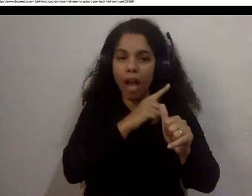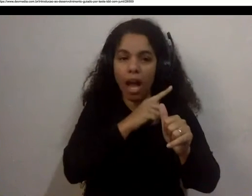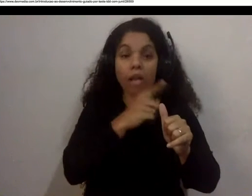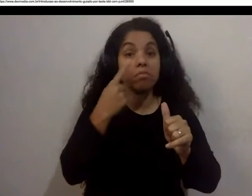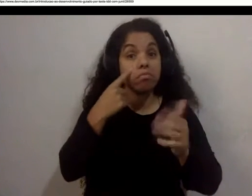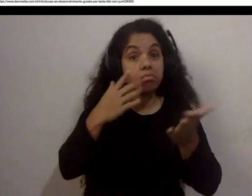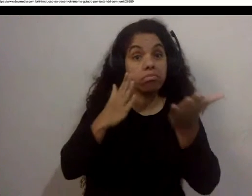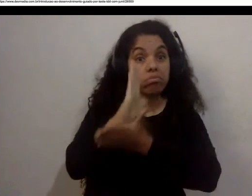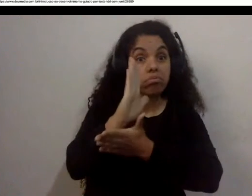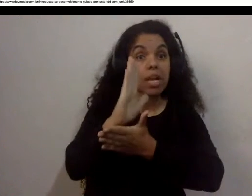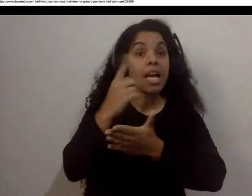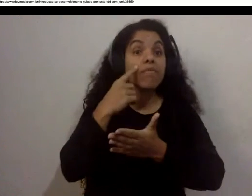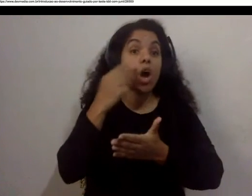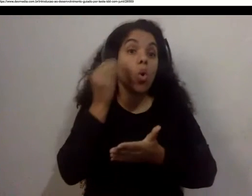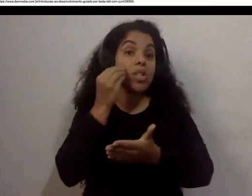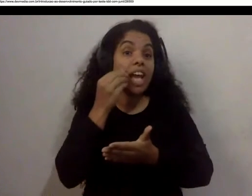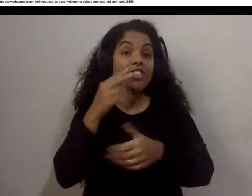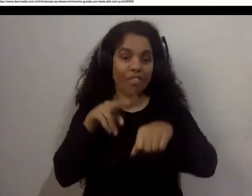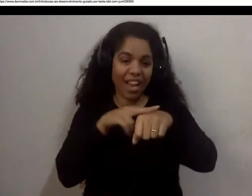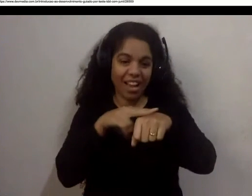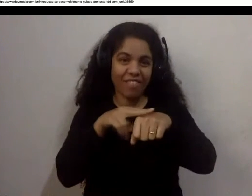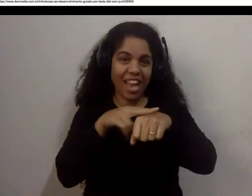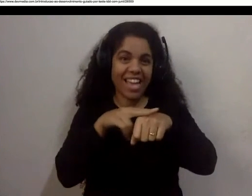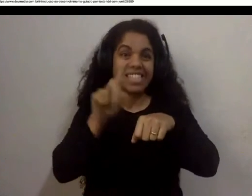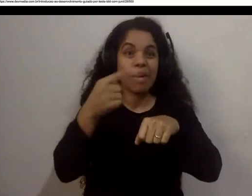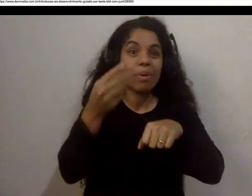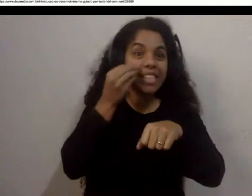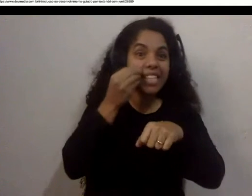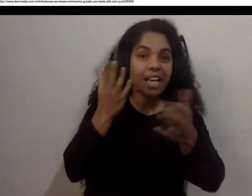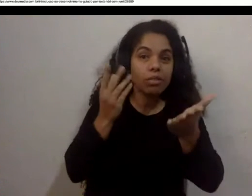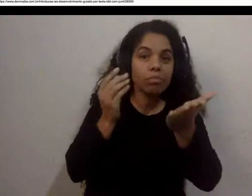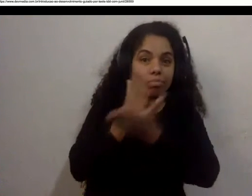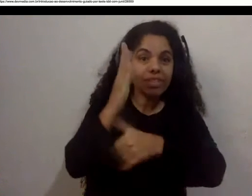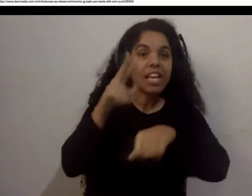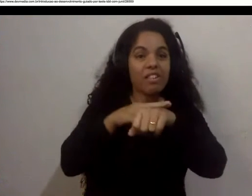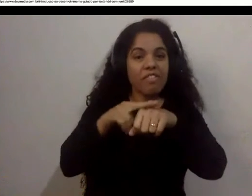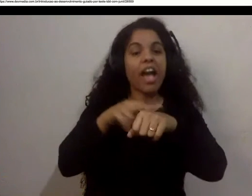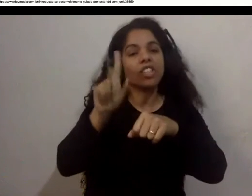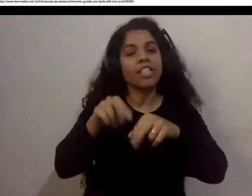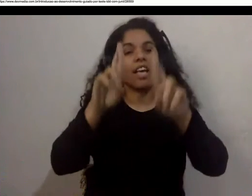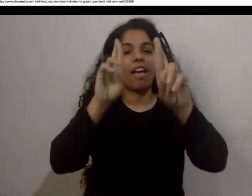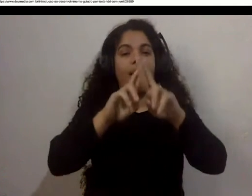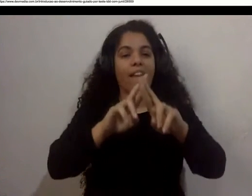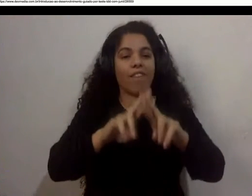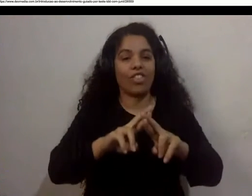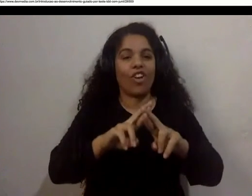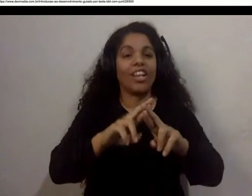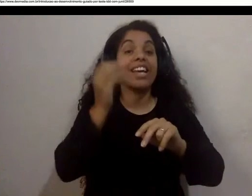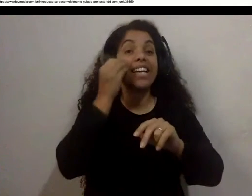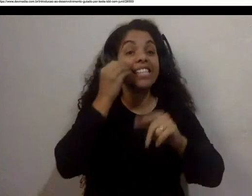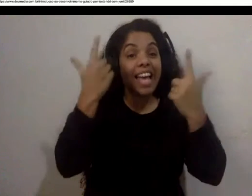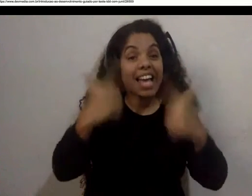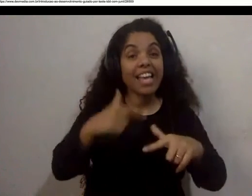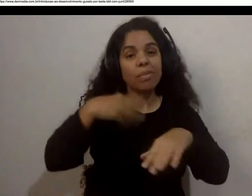passar, você vai fazer o teste ficar verde, e depois que esse seu teste estiver verde, você vai lá e refatora o seu teste para que ele